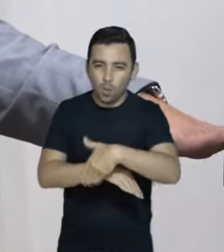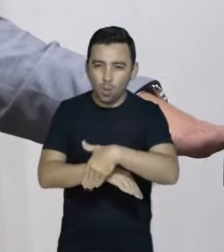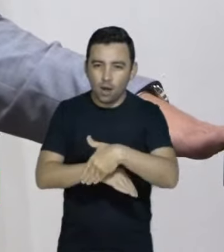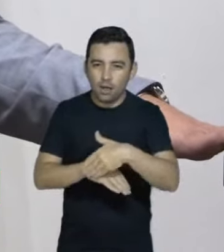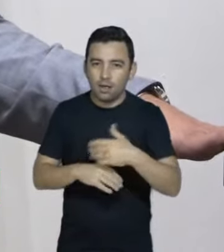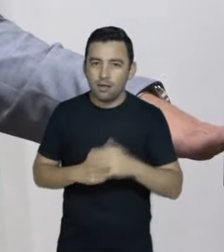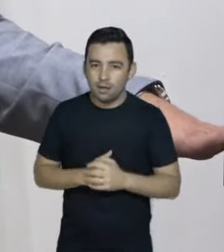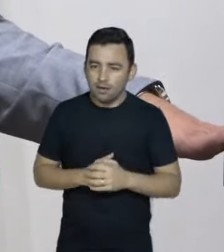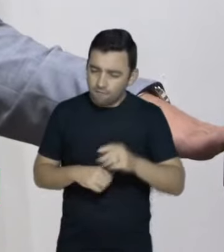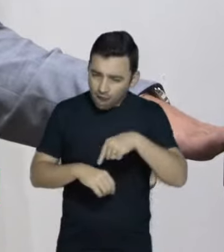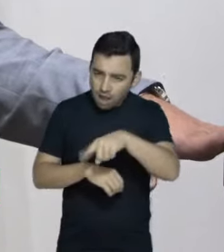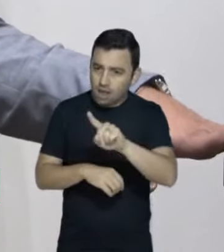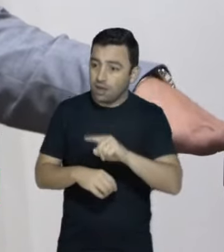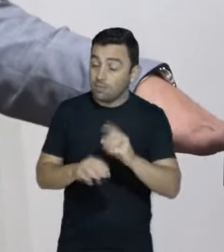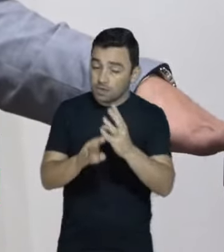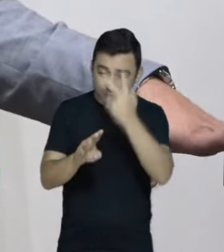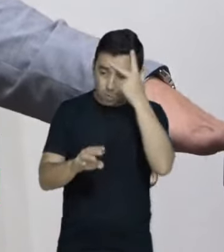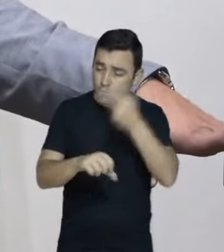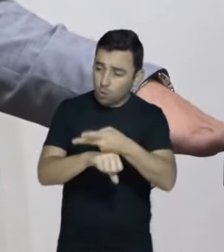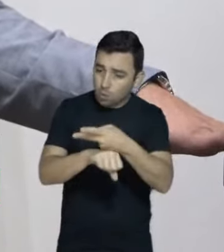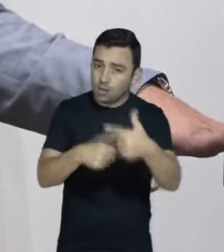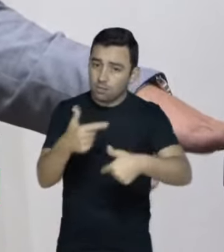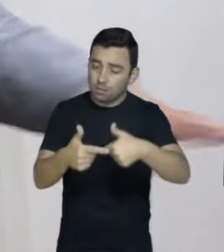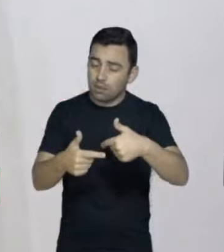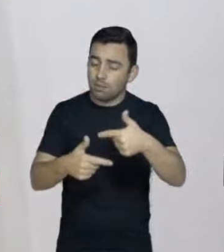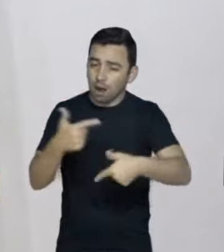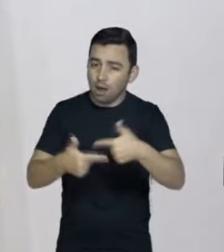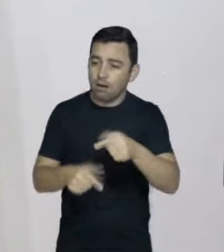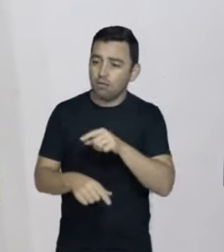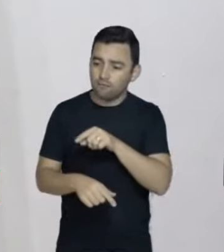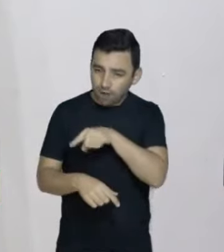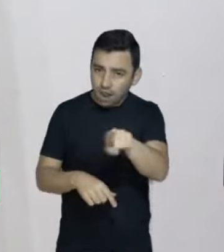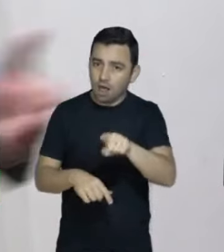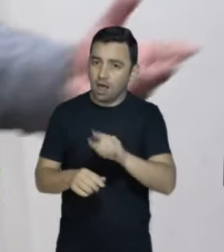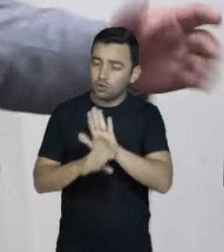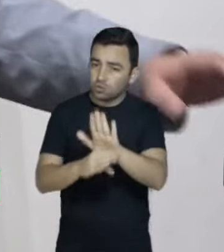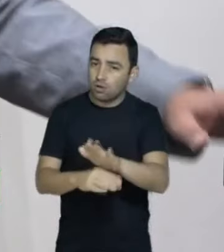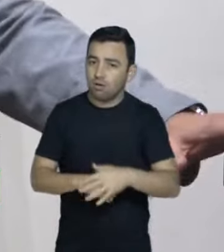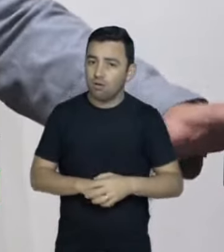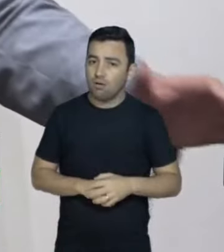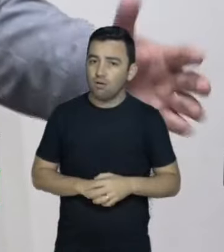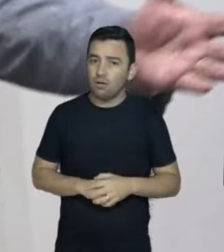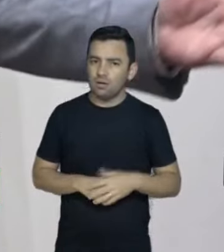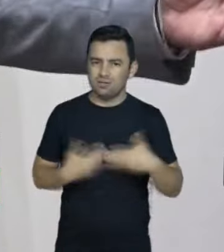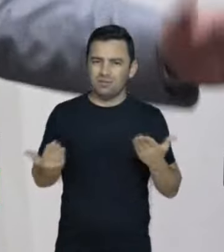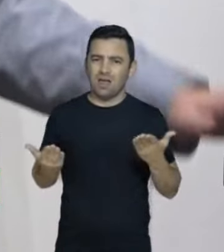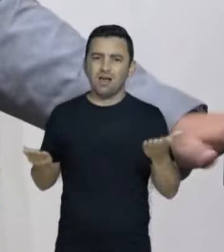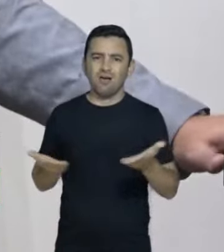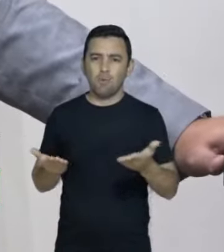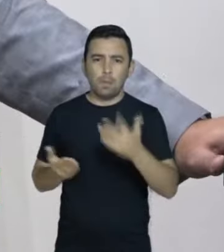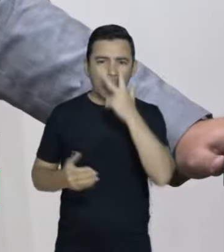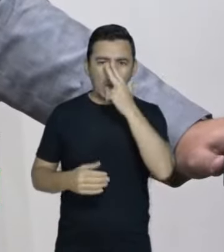está na fila lá buscando emprego. Aí vocês vão fazer uma baita caridade. Agora, os caras estão